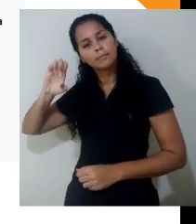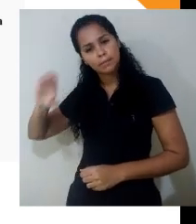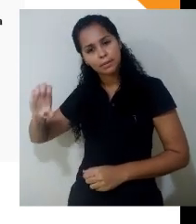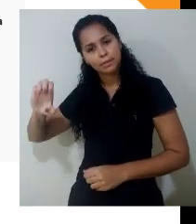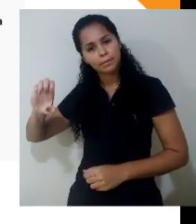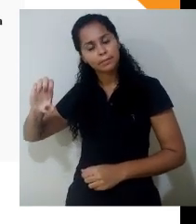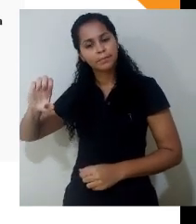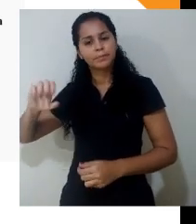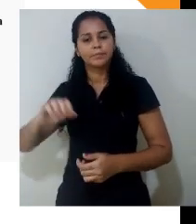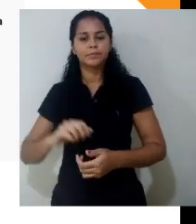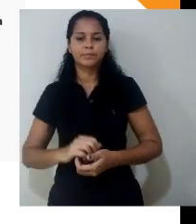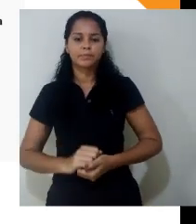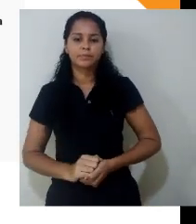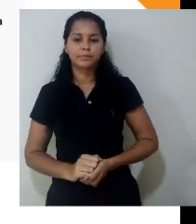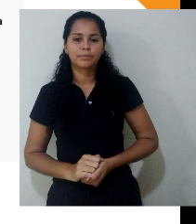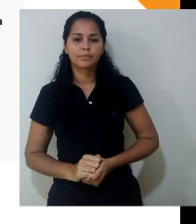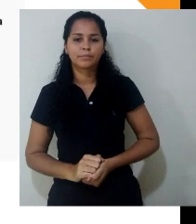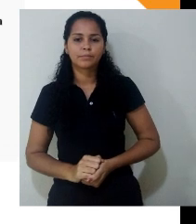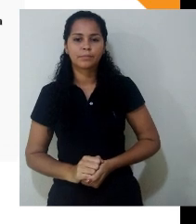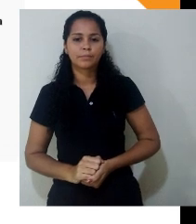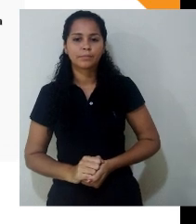e letra E, 1 para 7 milhões.